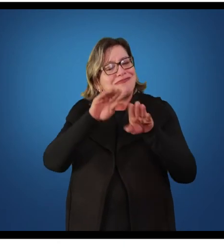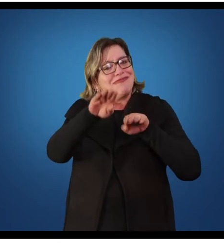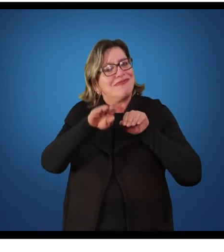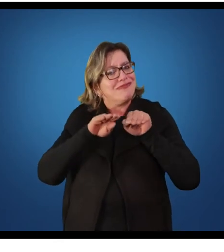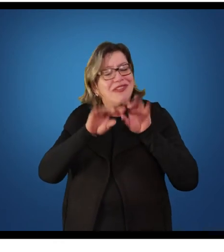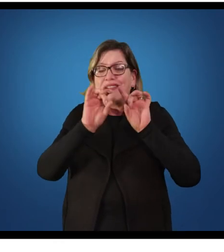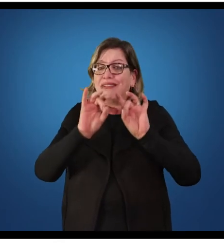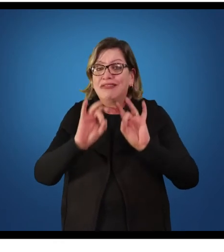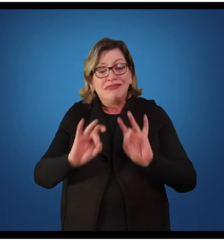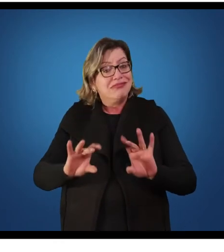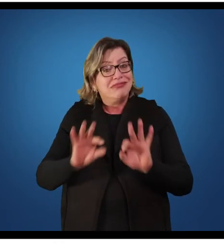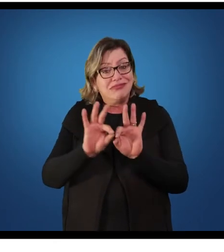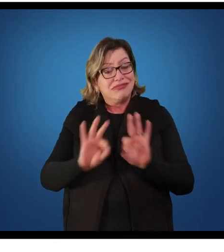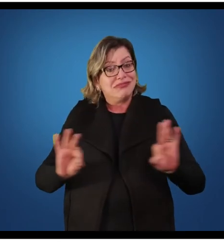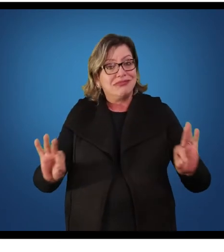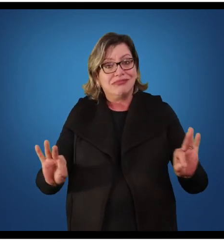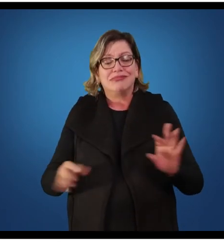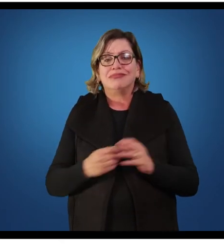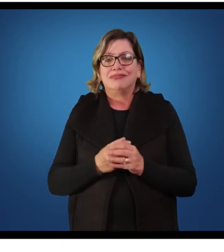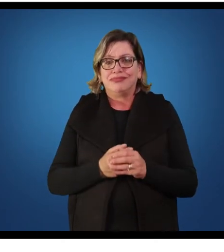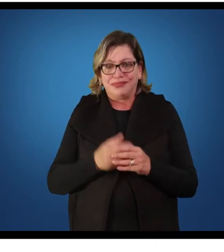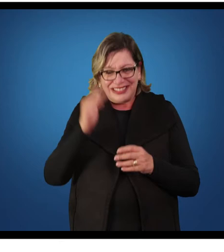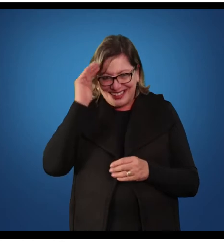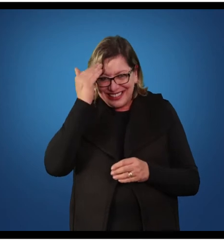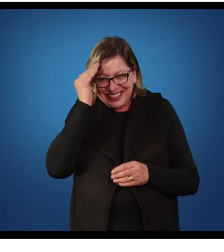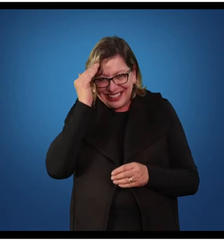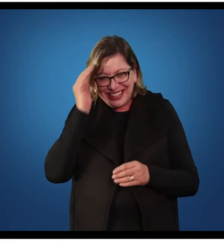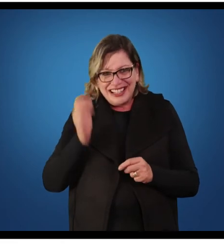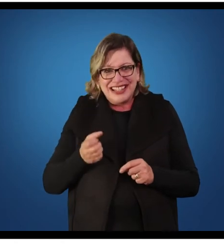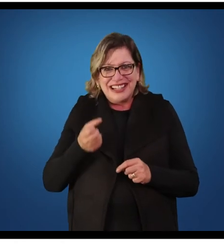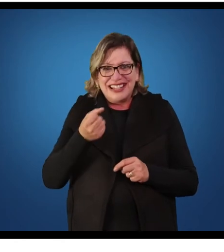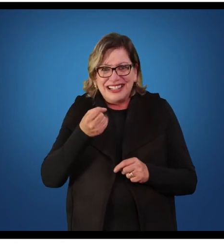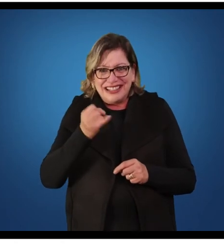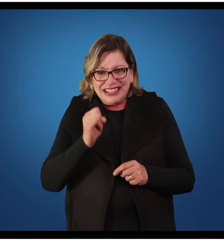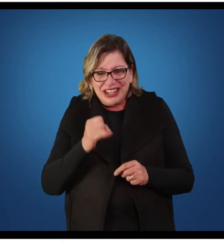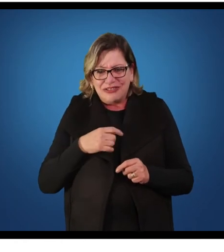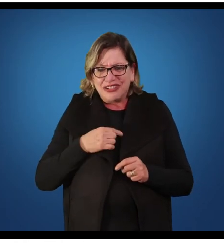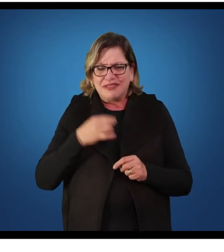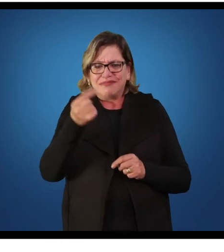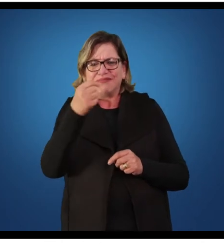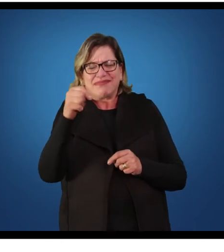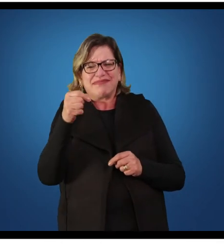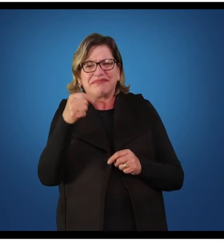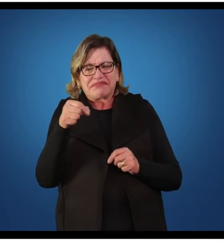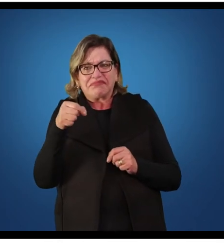movimento. Né? Entendido? Se eu fosse fazer as correções,